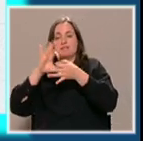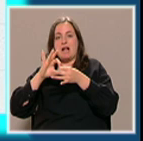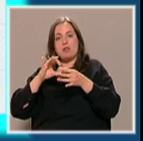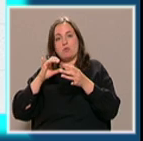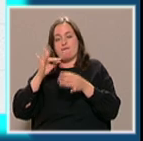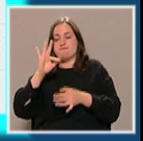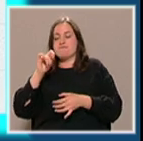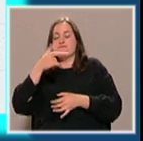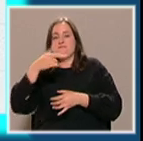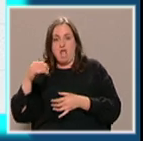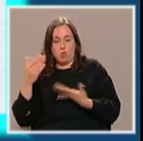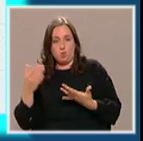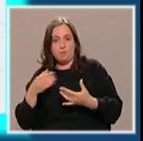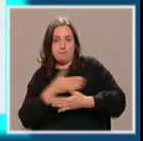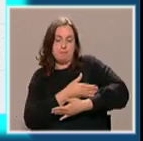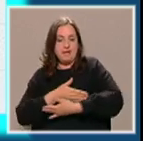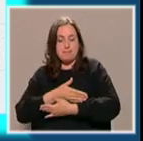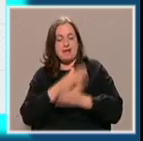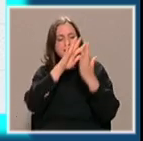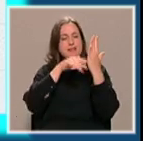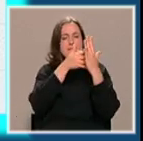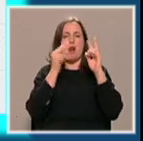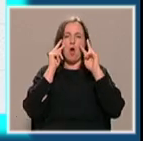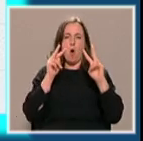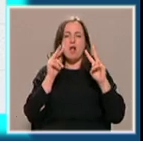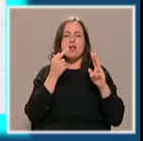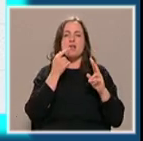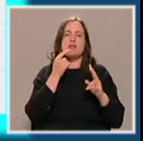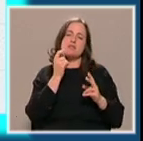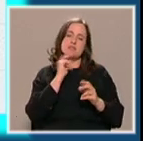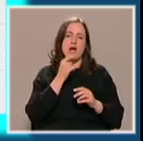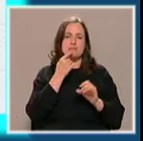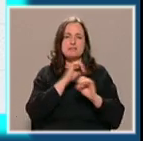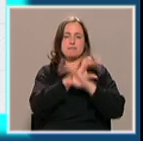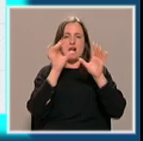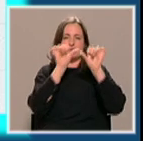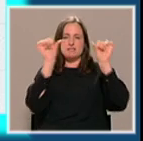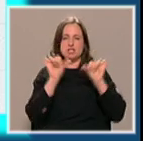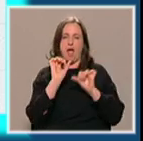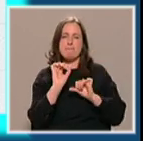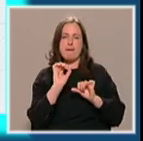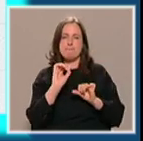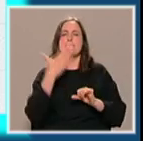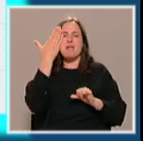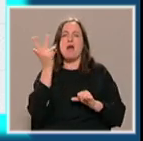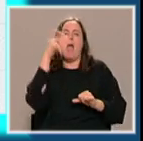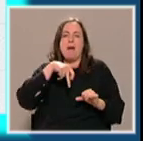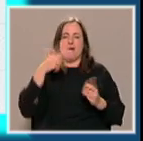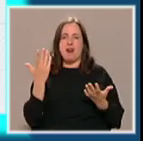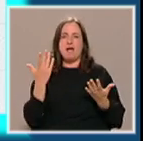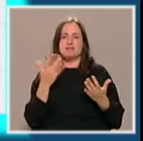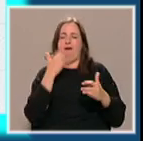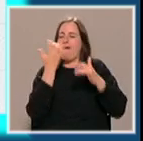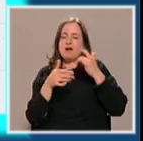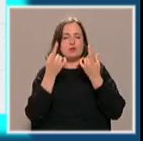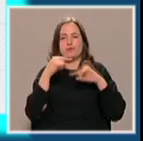não pormenorizando, para esta tabela, conseguimos perceber que o primeiro sistema a formar-se, e que não é o acaso, foi